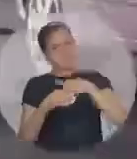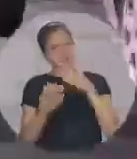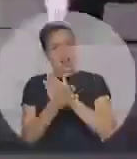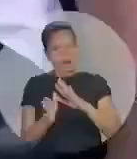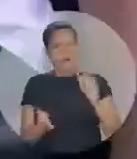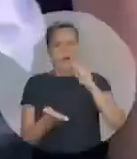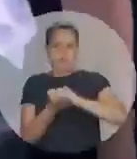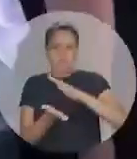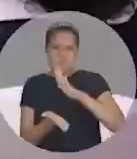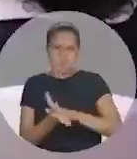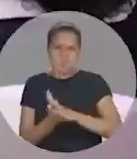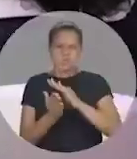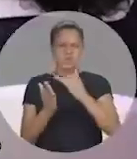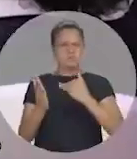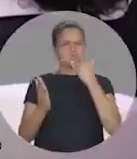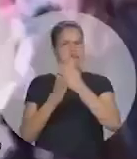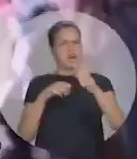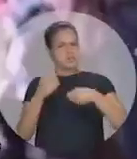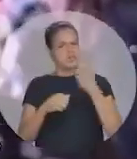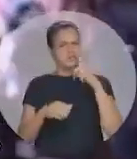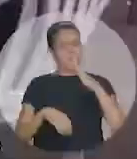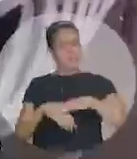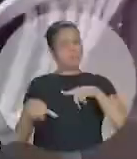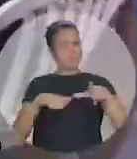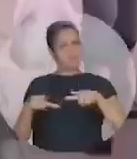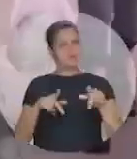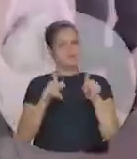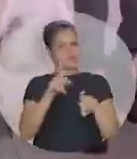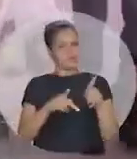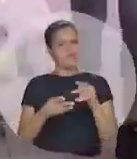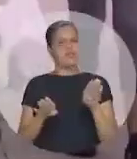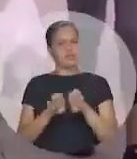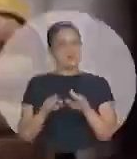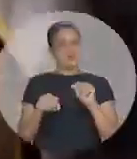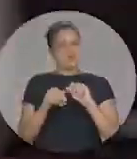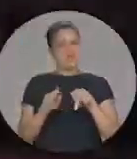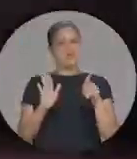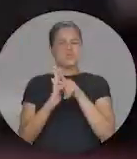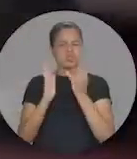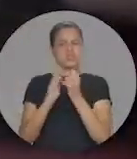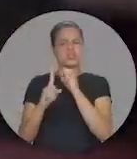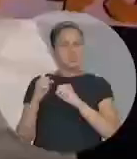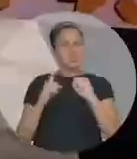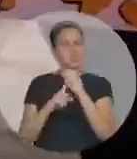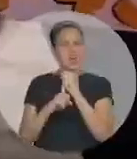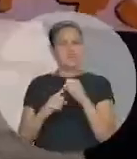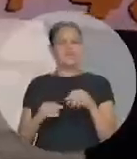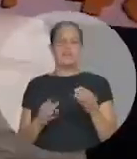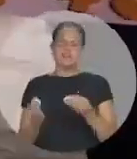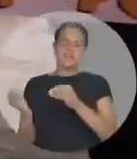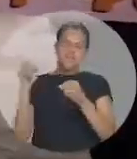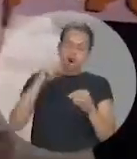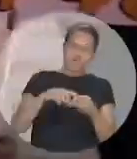com a indústria de multas, impulsionar a nossa economia e gerar empregos para a nossa gente. Para manter os programas sociais da prefeitura que já existem e trazer